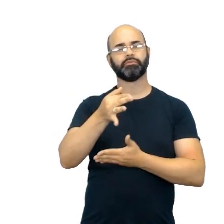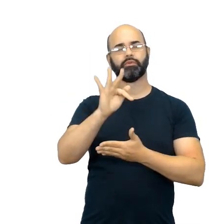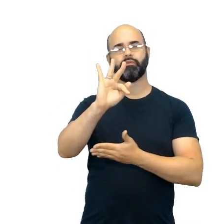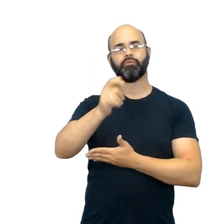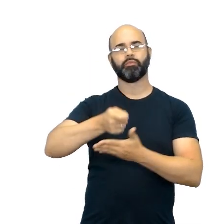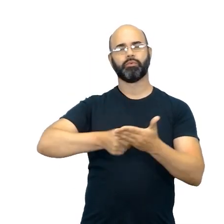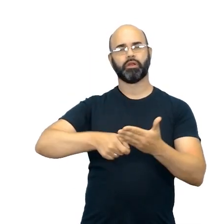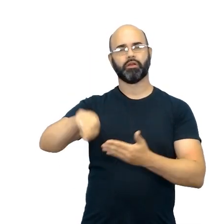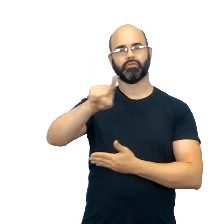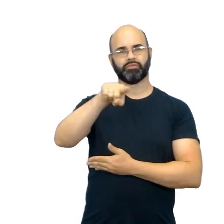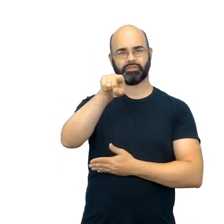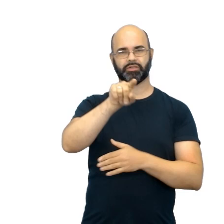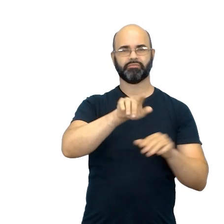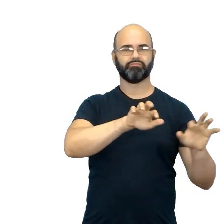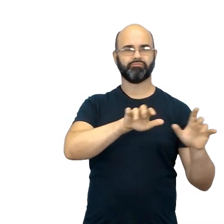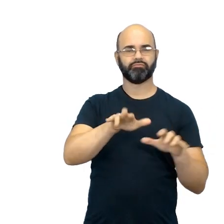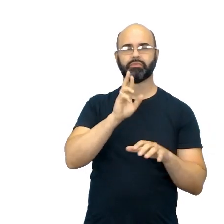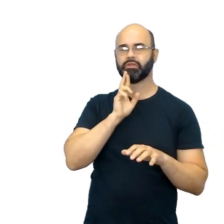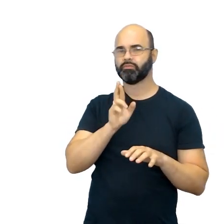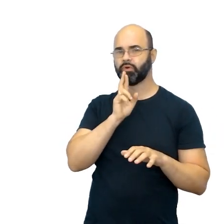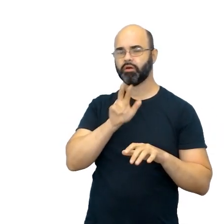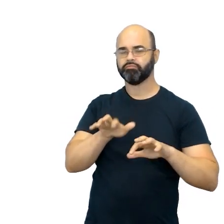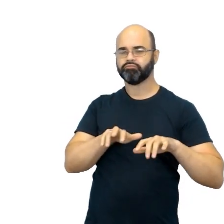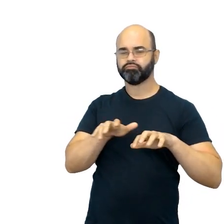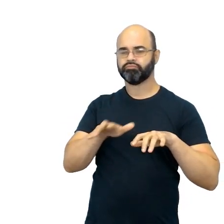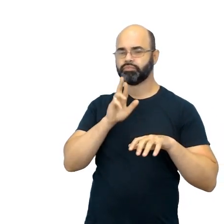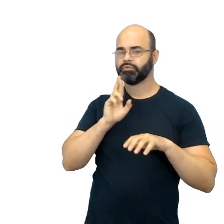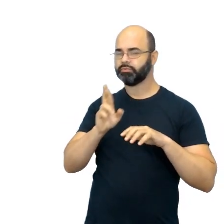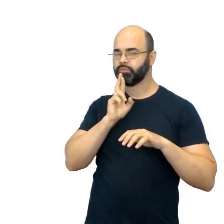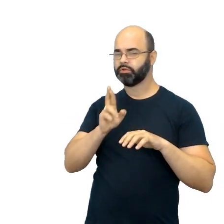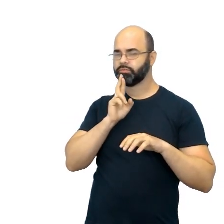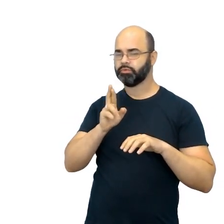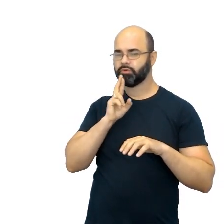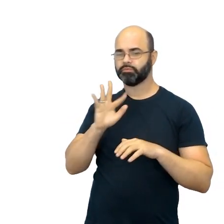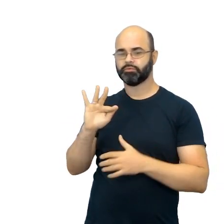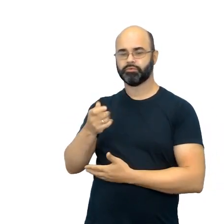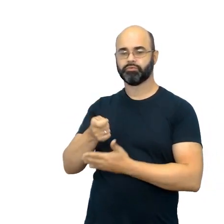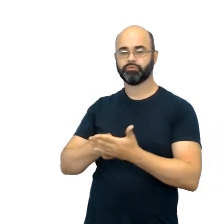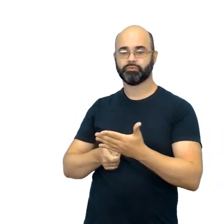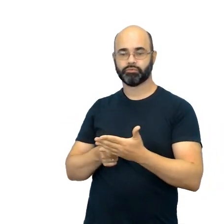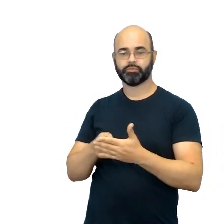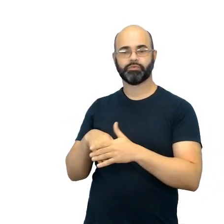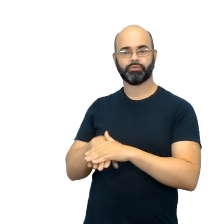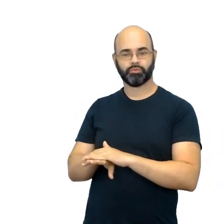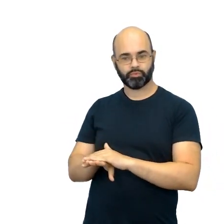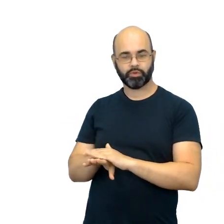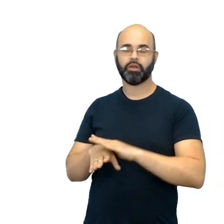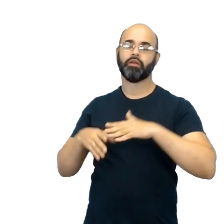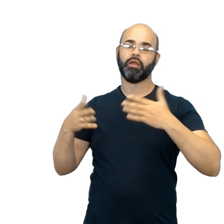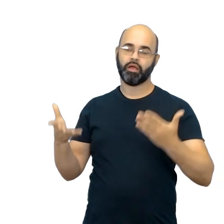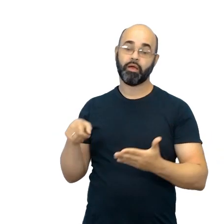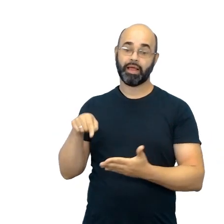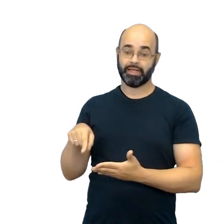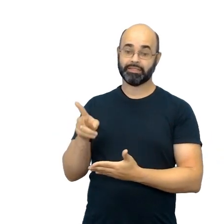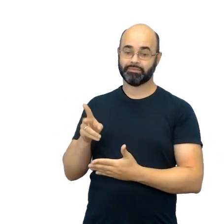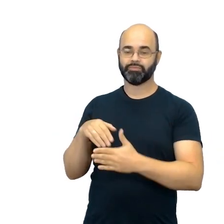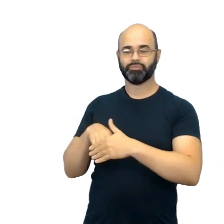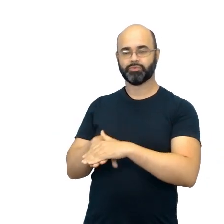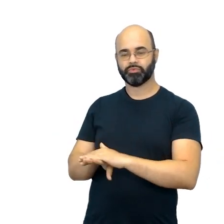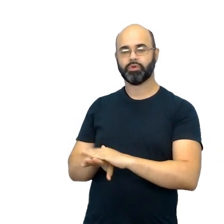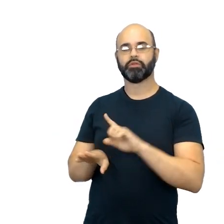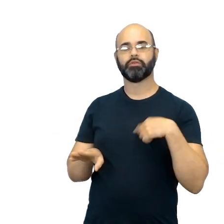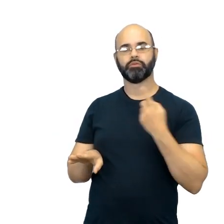formulário online. Ilustramos aqui, nesse slide, algumas das solicitações de vocês a responderem nosso formulário desse ano.